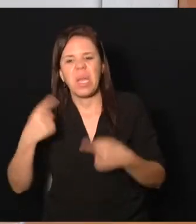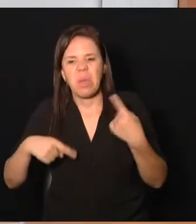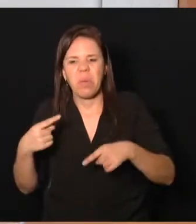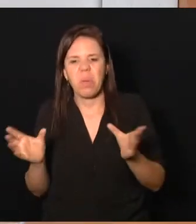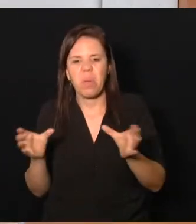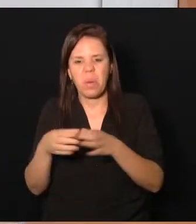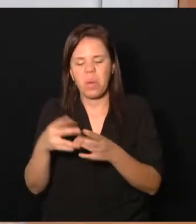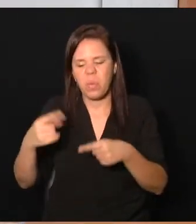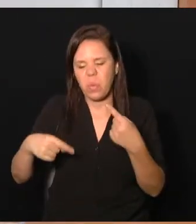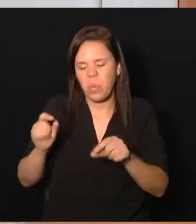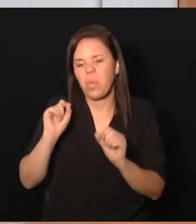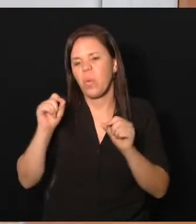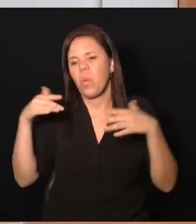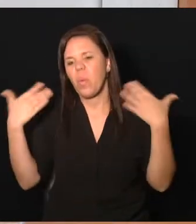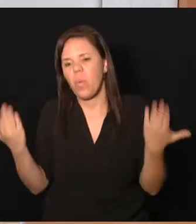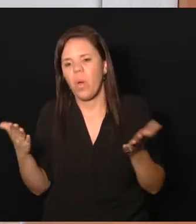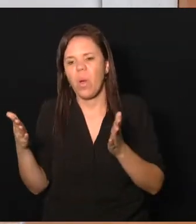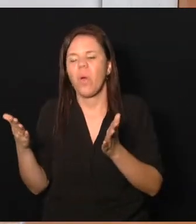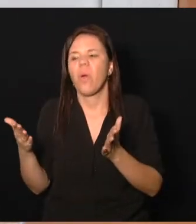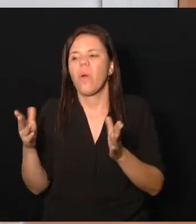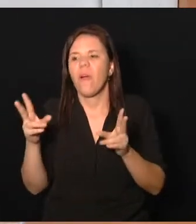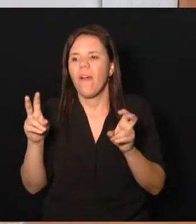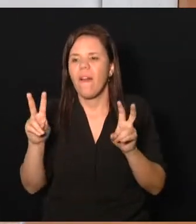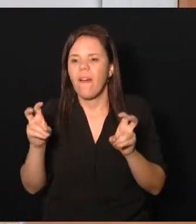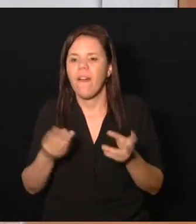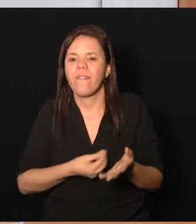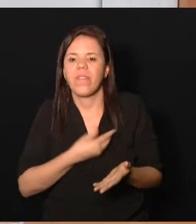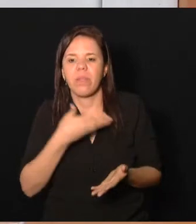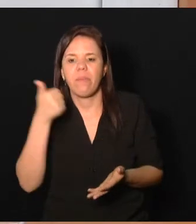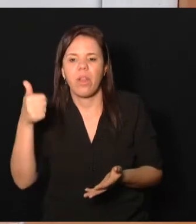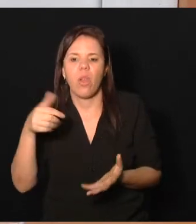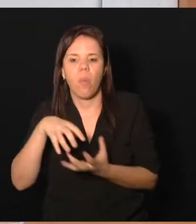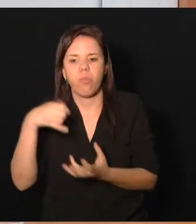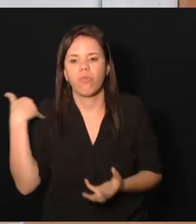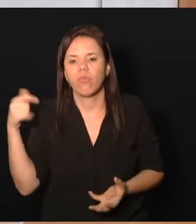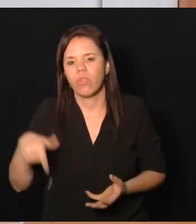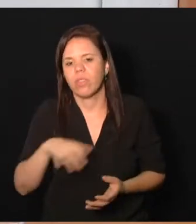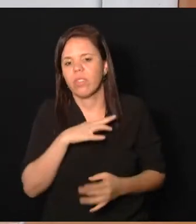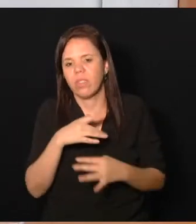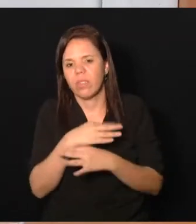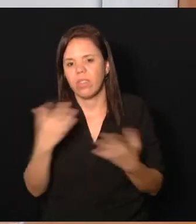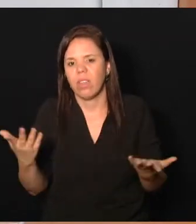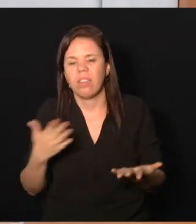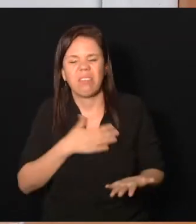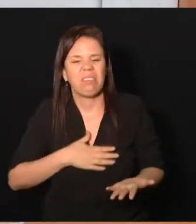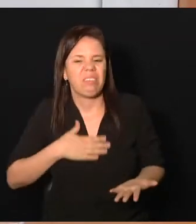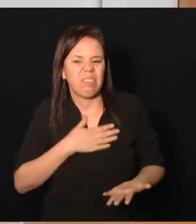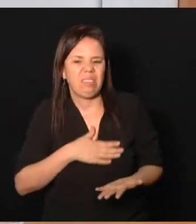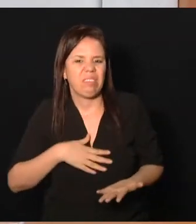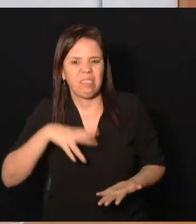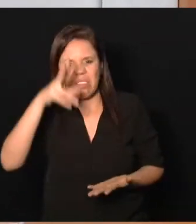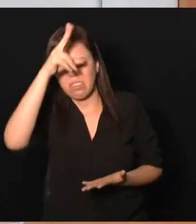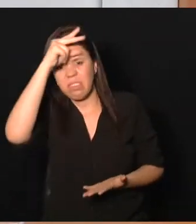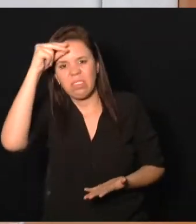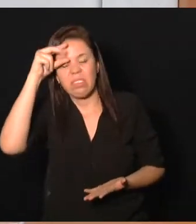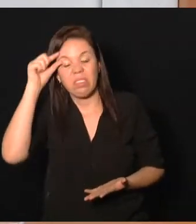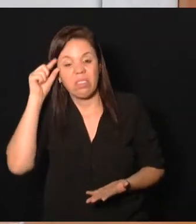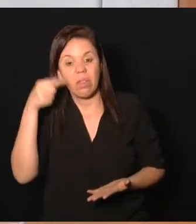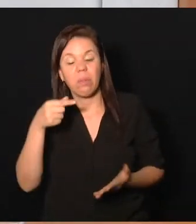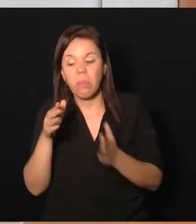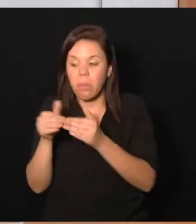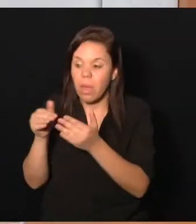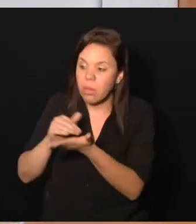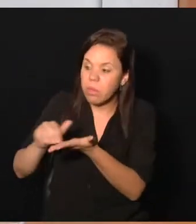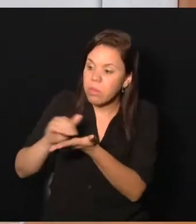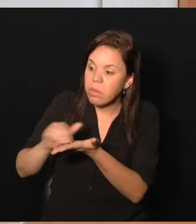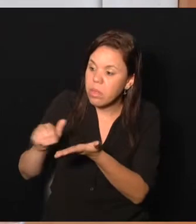comissão discutindo qual é o caminho do idoso na cidade. Não está contente com o prefeito? Pede uma agenda para o